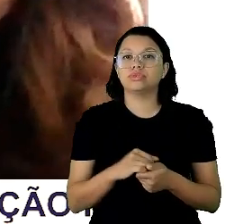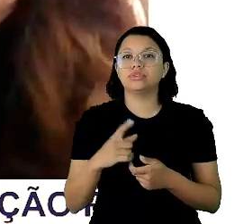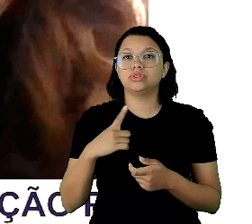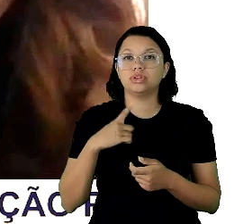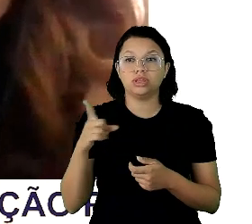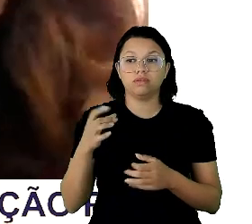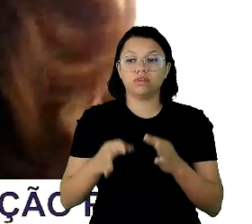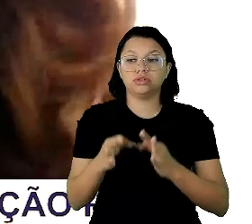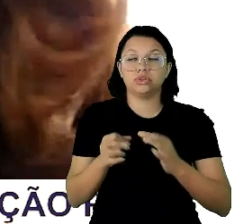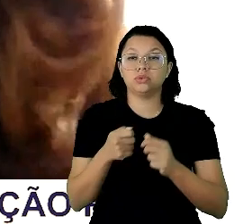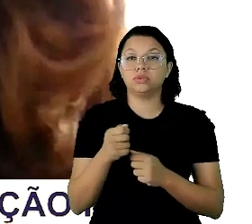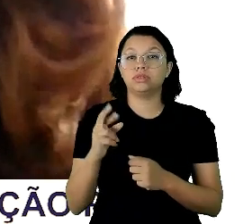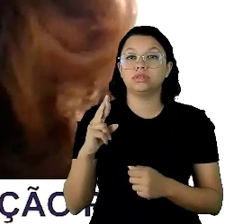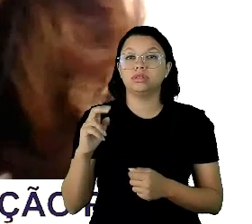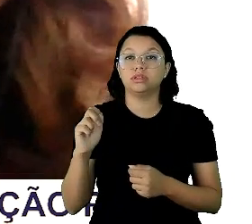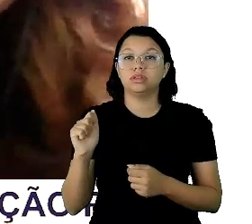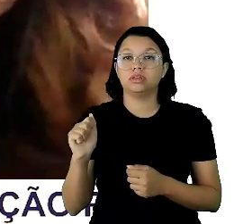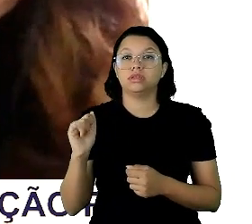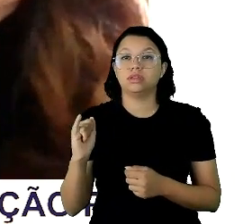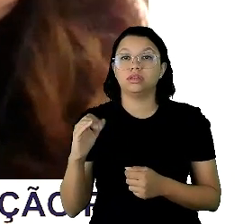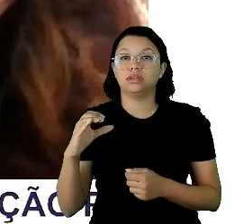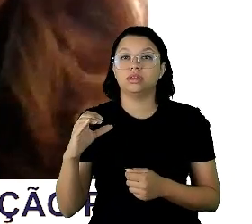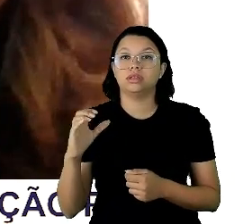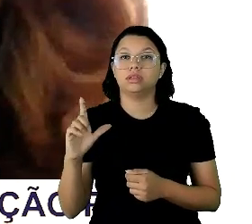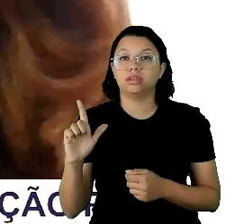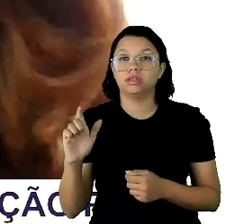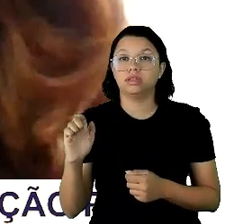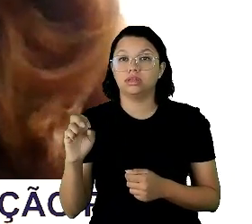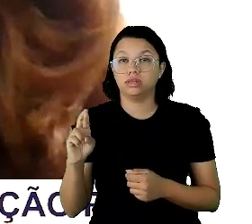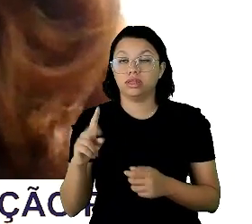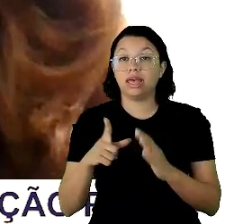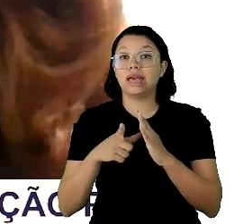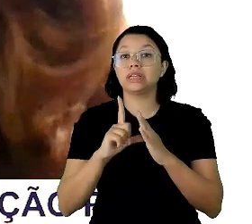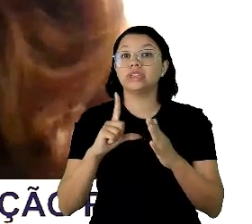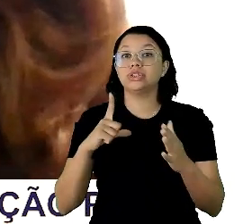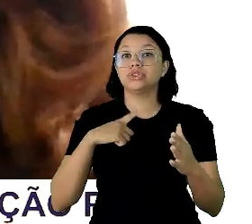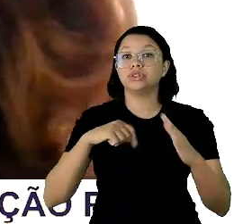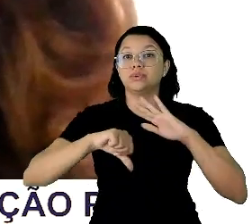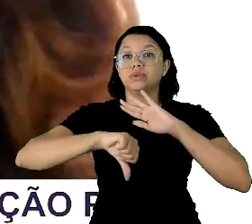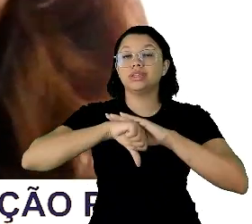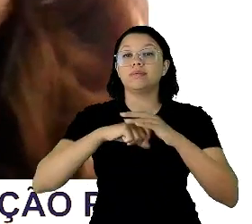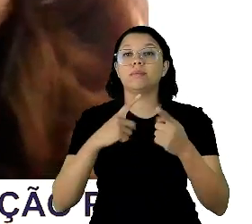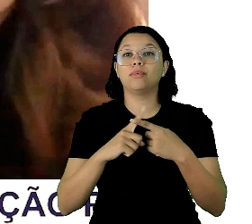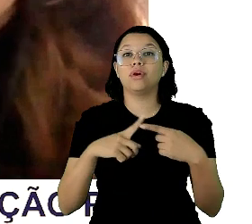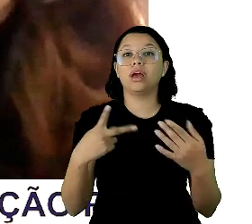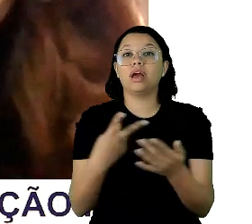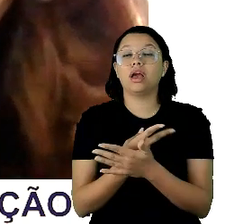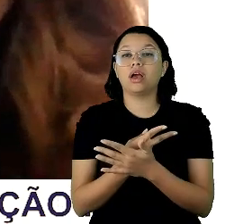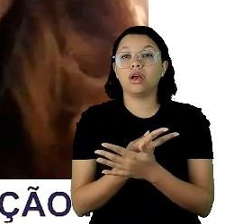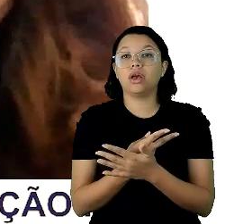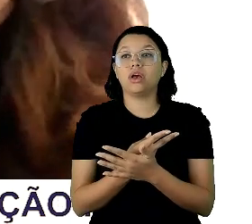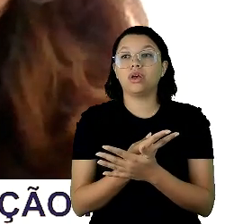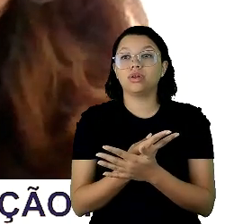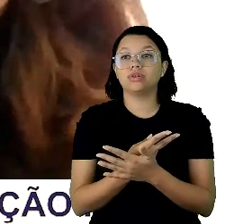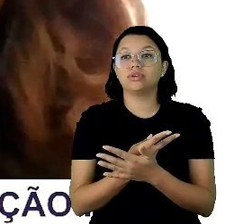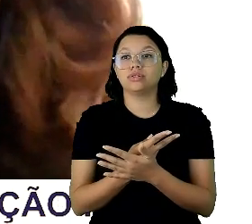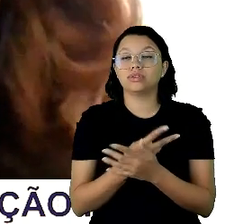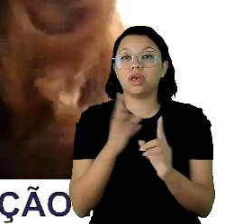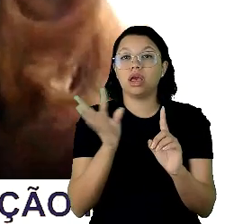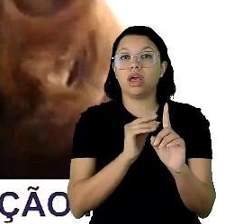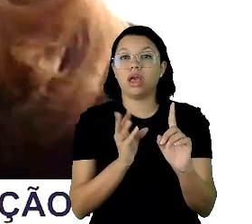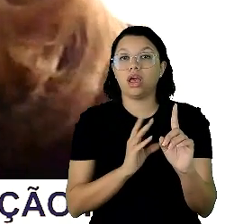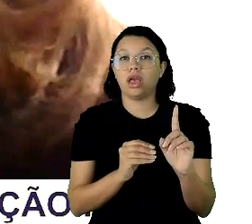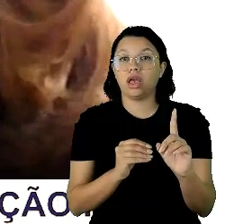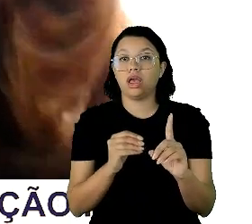mas foi antes de ter o crime até, porque ele aconteceu a bordo a importunação sexual aconteceu a bordo de um avião,